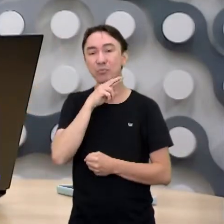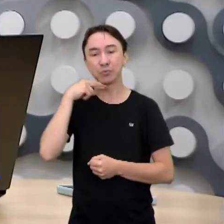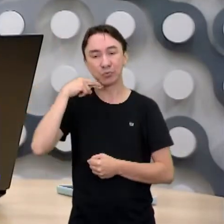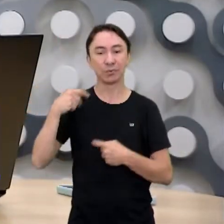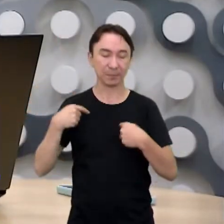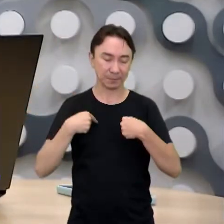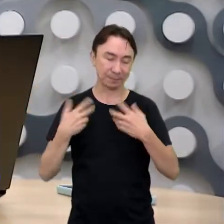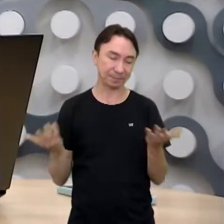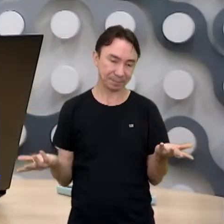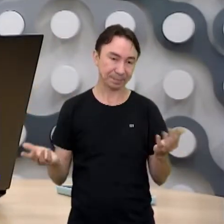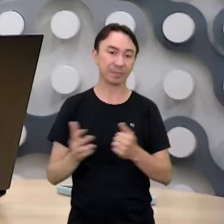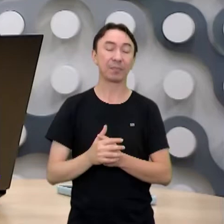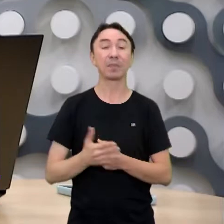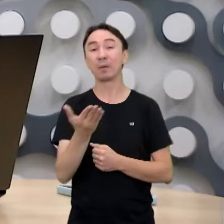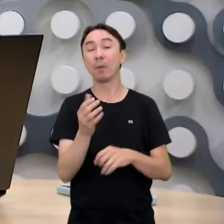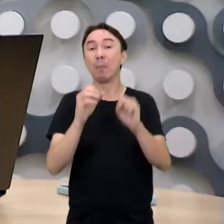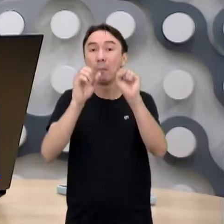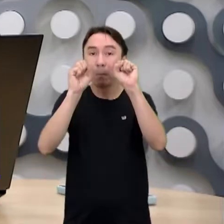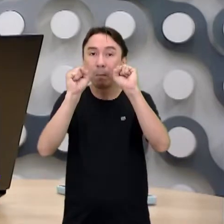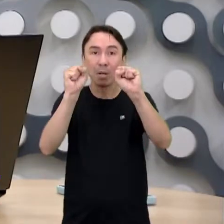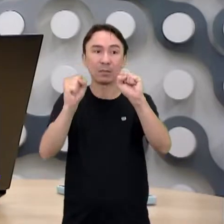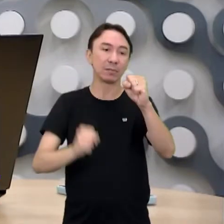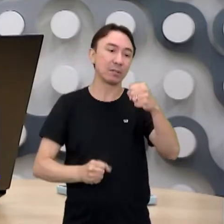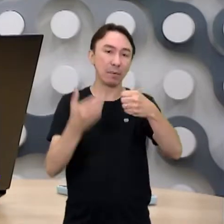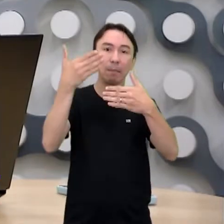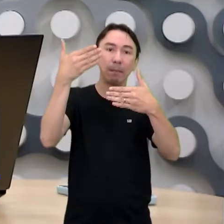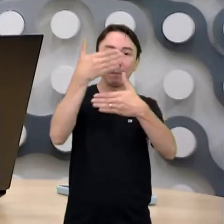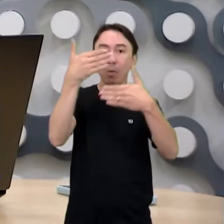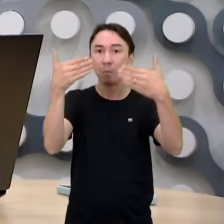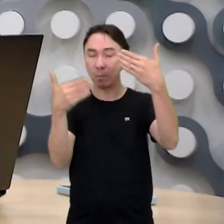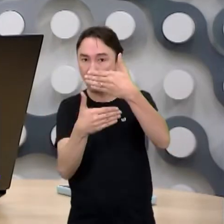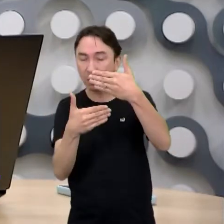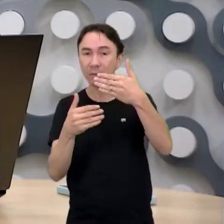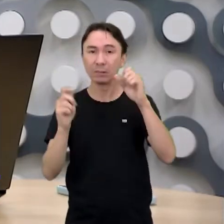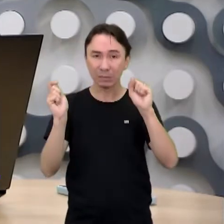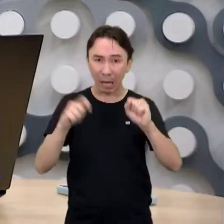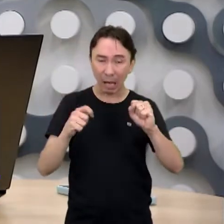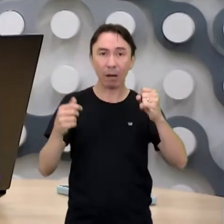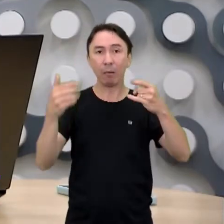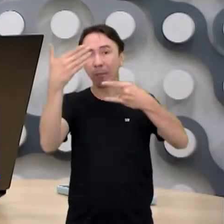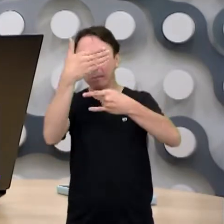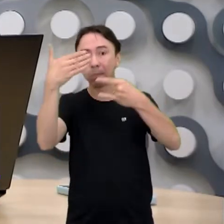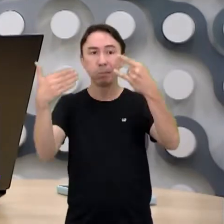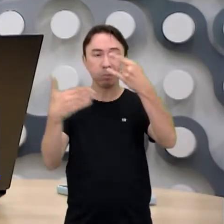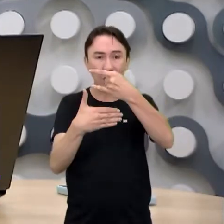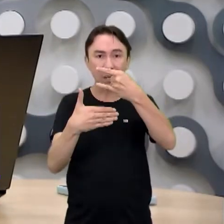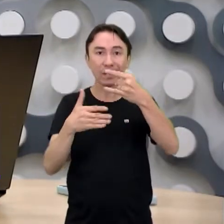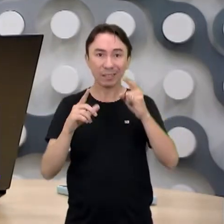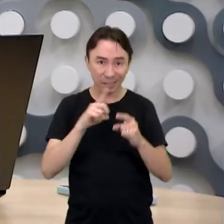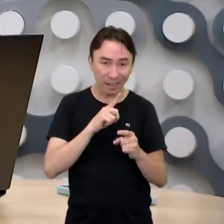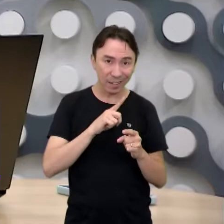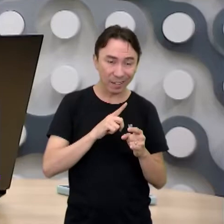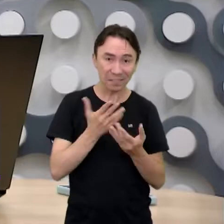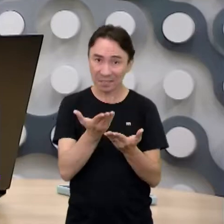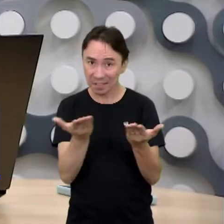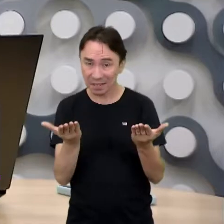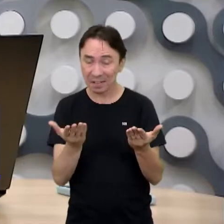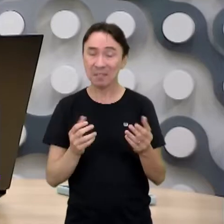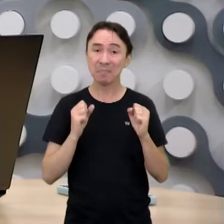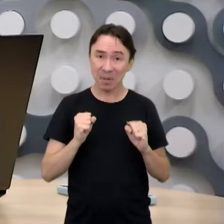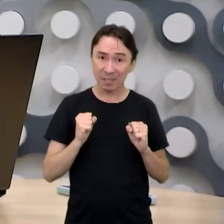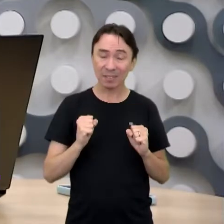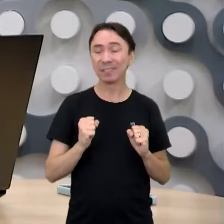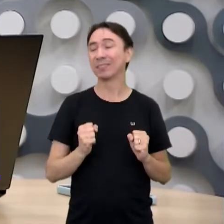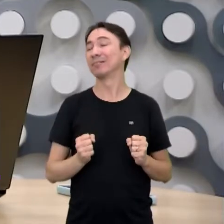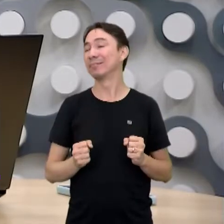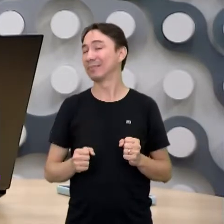de apresentar em PowerPoint na sua sala de aula ou mesmo na escola, né, tiver esses recursos de mídias, aí vai ser